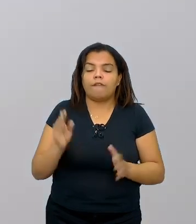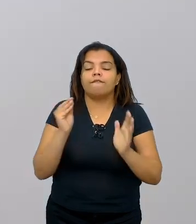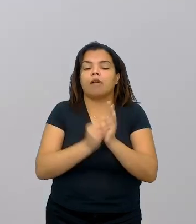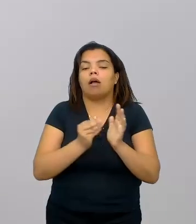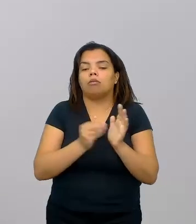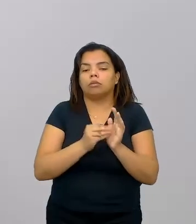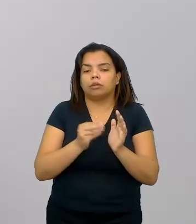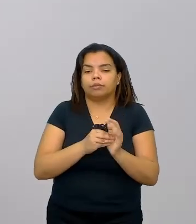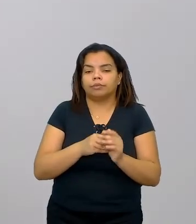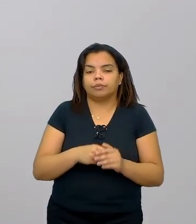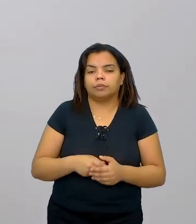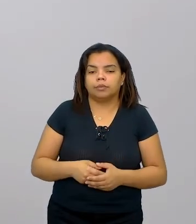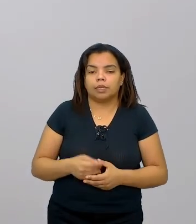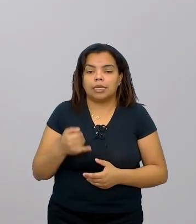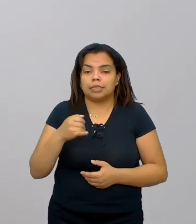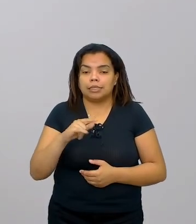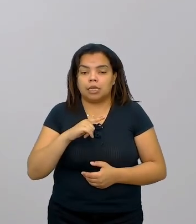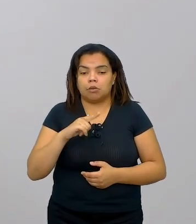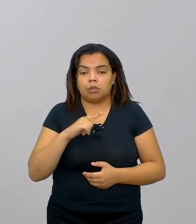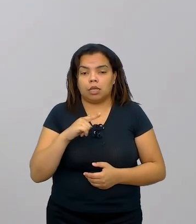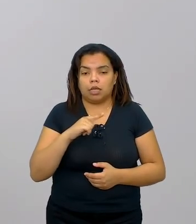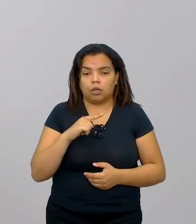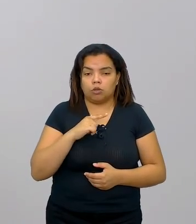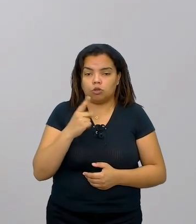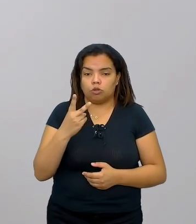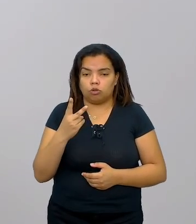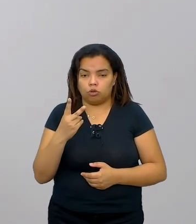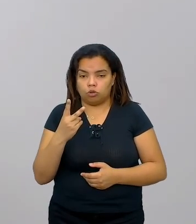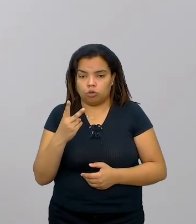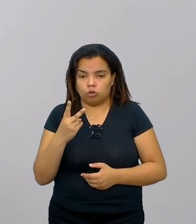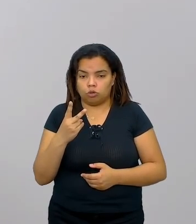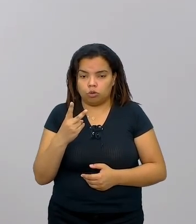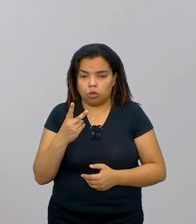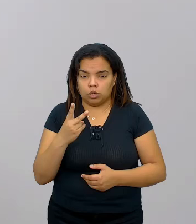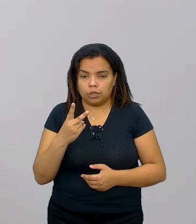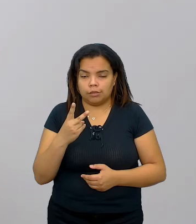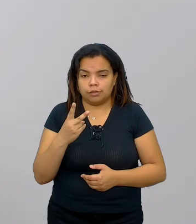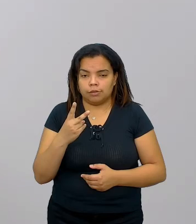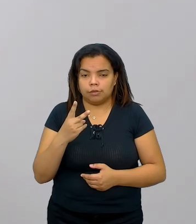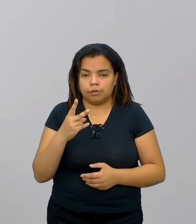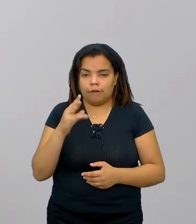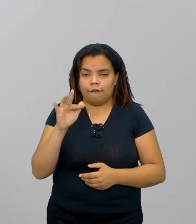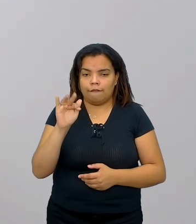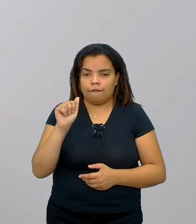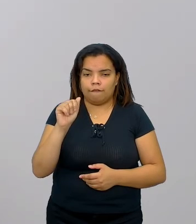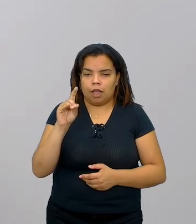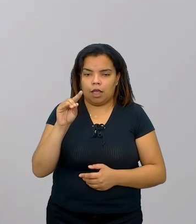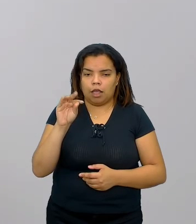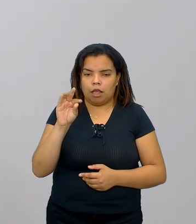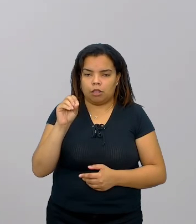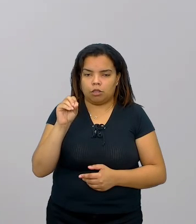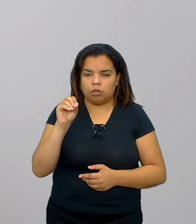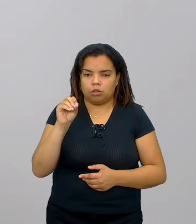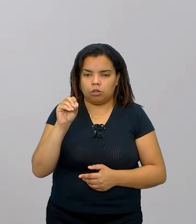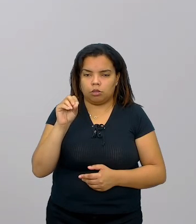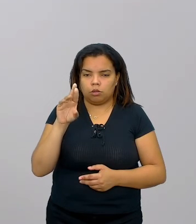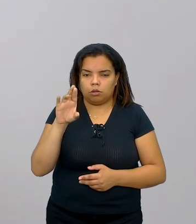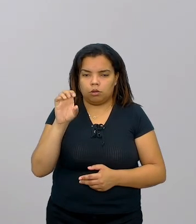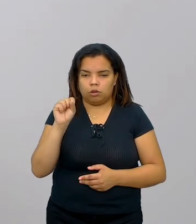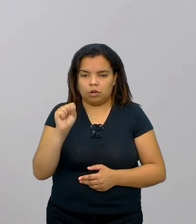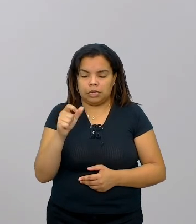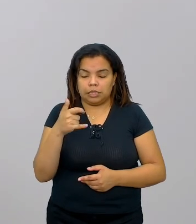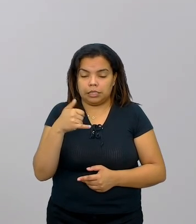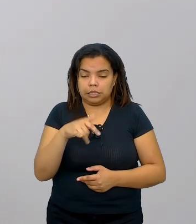anteriormente para vocês, se eu tenho os dois fatores deficientes, então eu faço a reposição dos dois fatores. Se eu